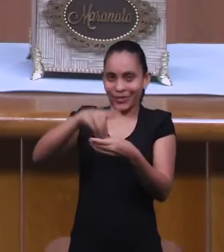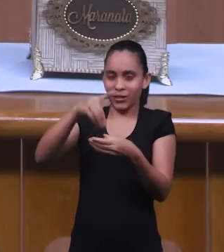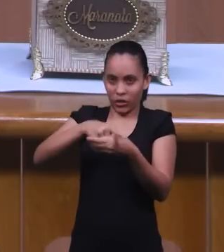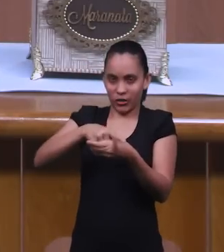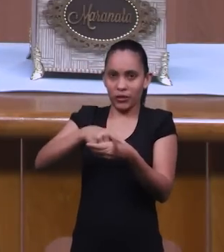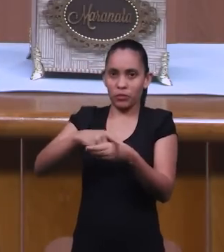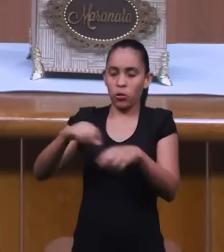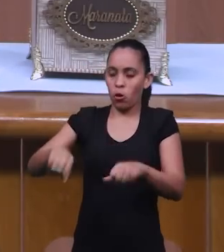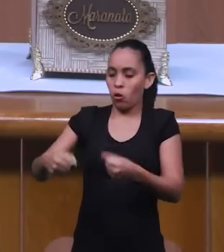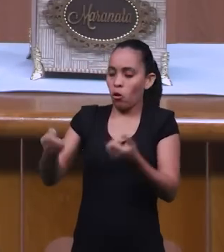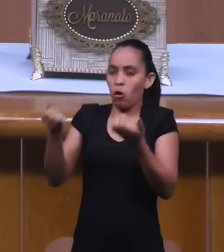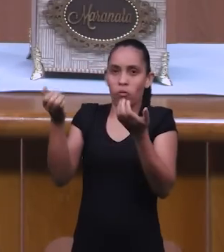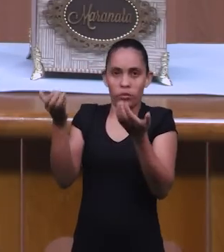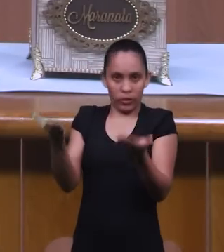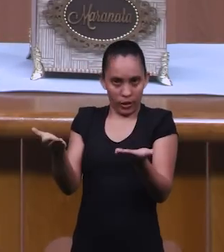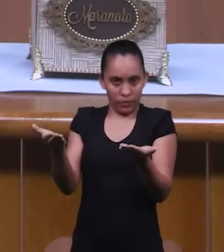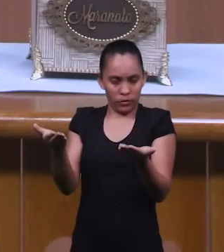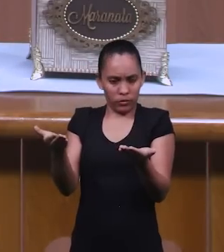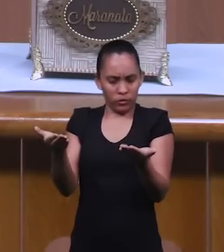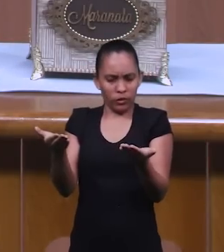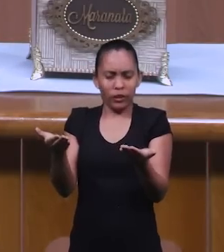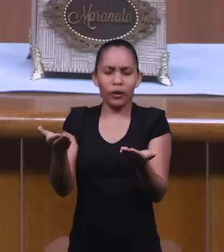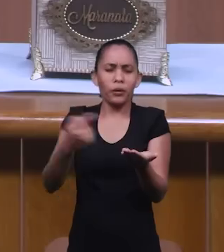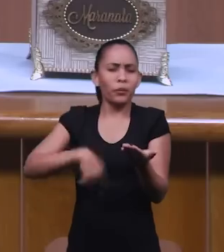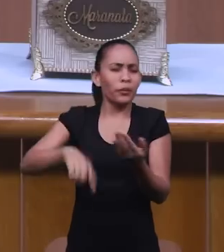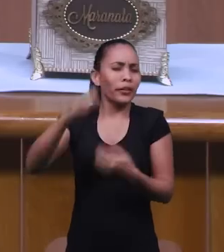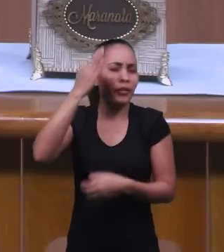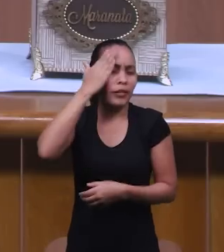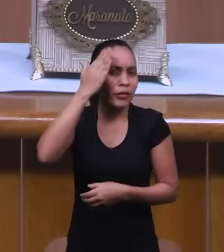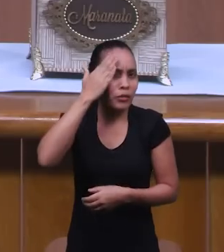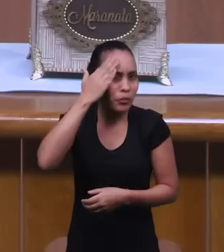Aqui está o centro do entendimento do dízimo.